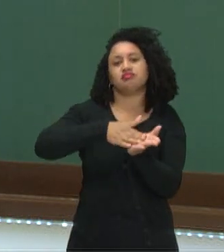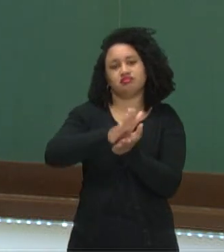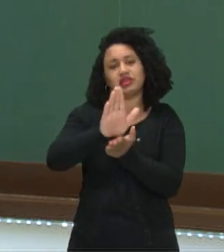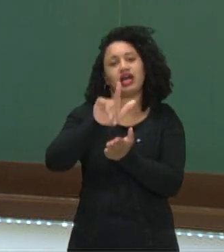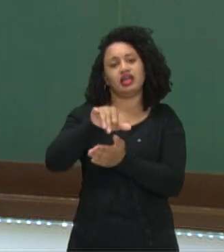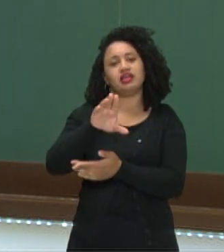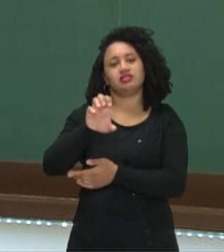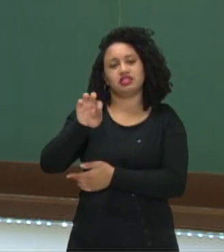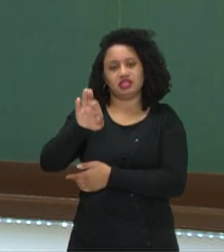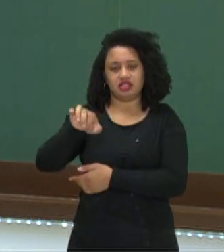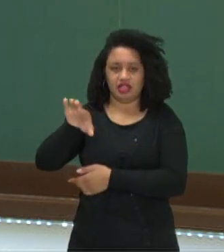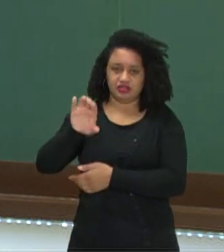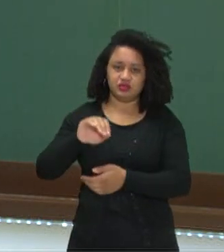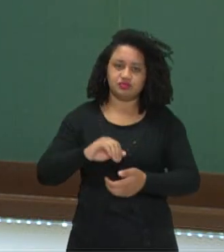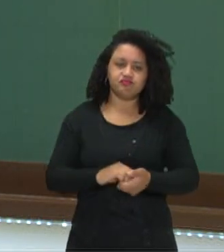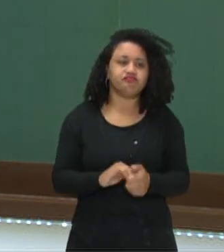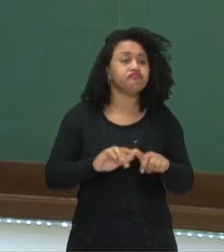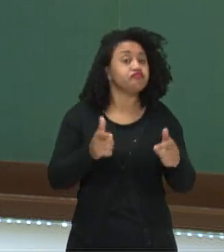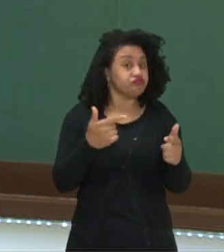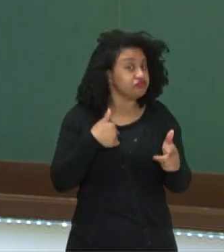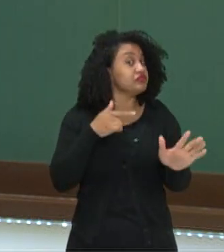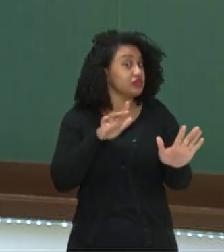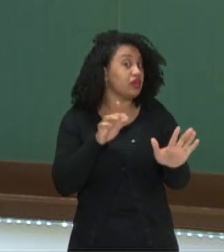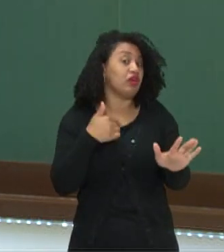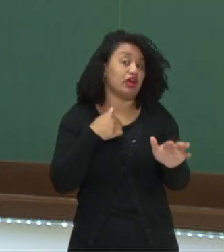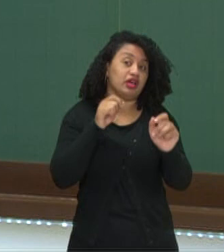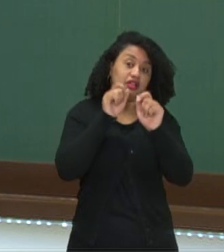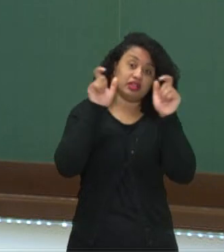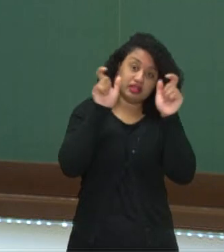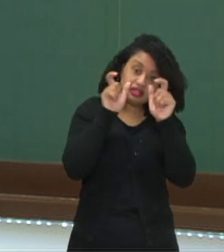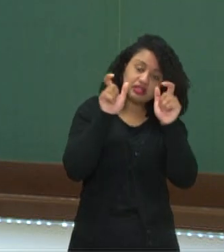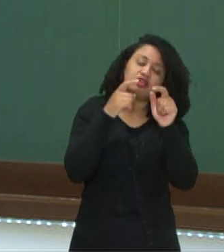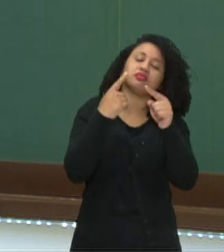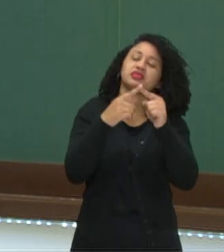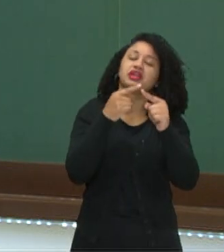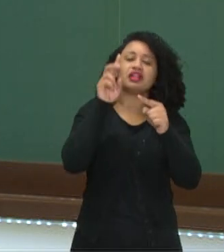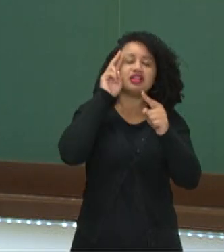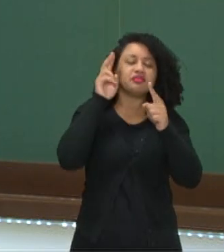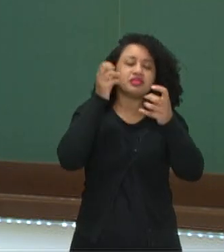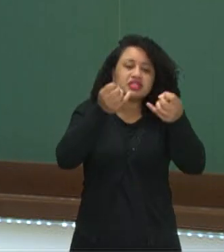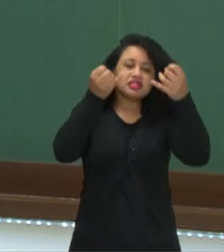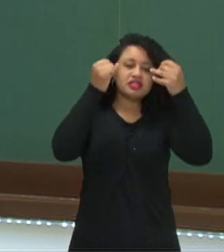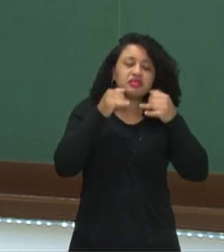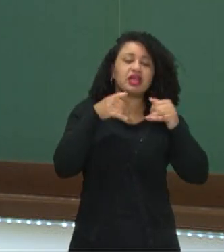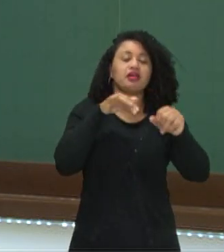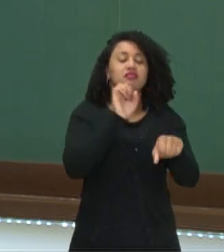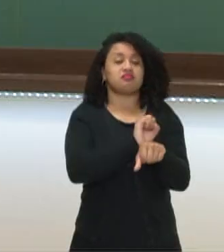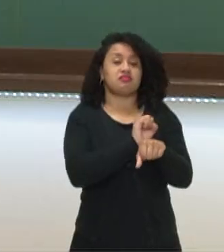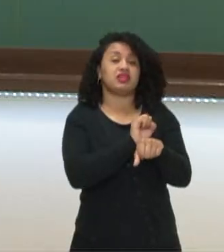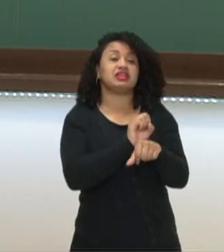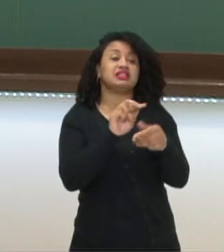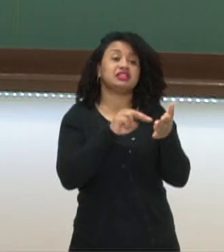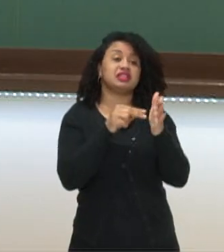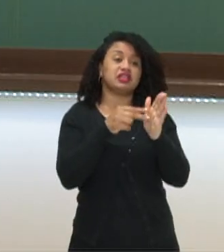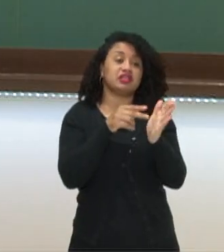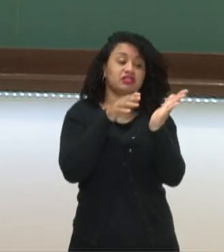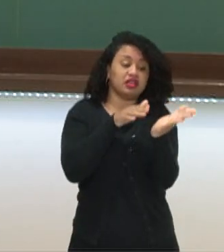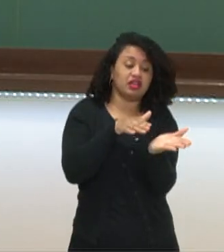cinético. Ok? Então é uma pegadinha aqui. Lembre-se que quando eu falei esse repouso, eu estou falando entre